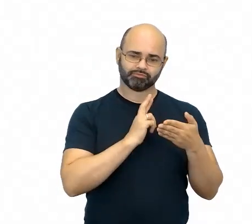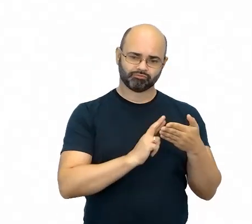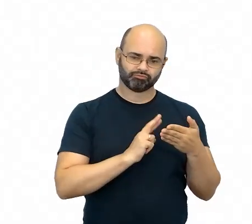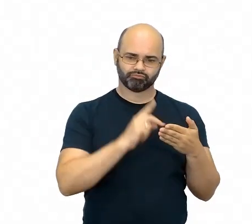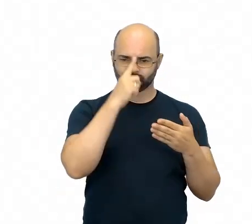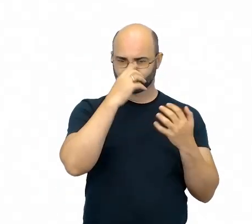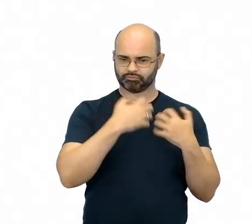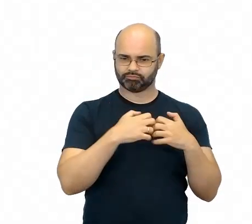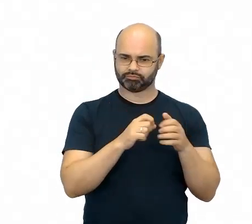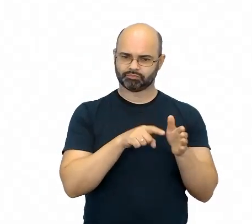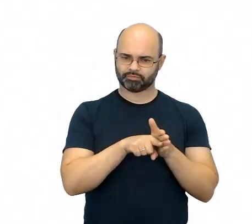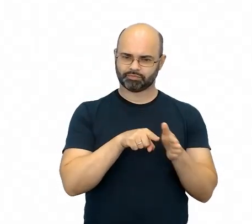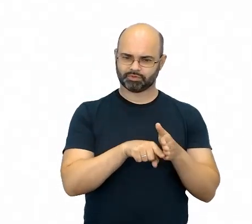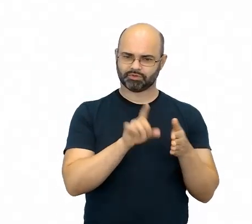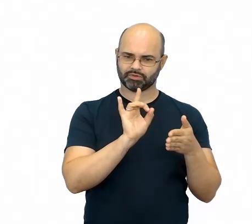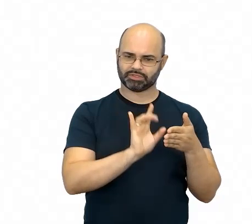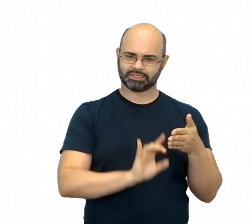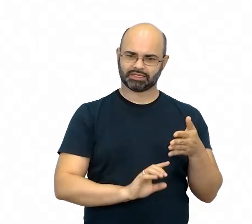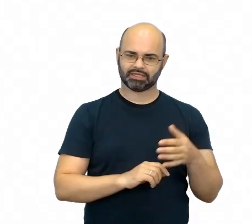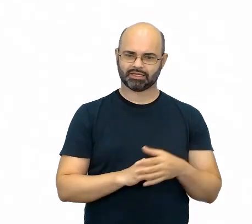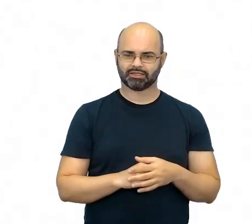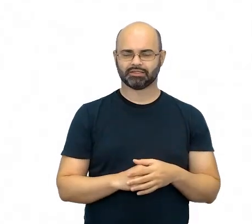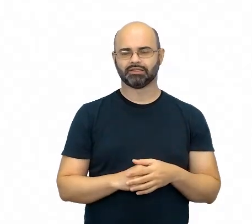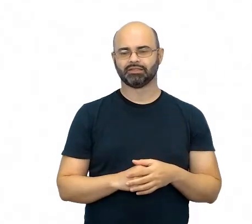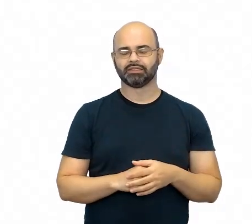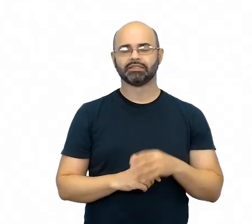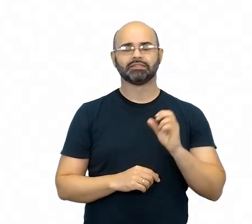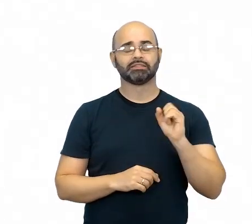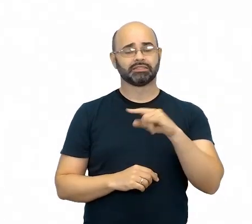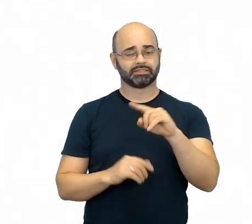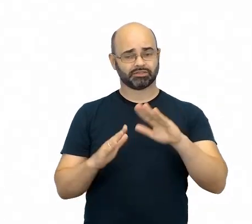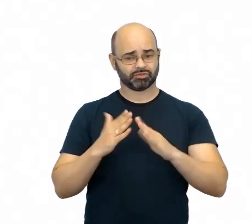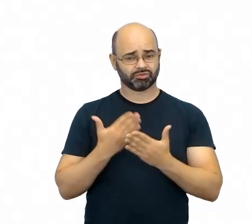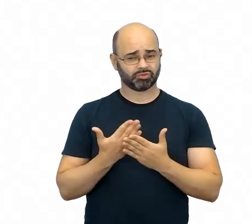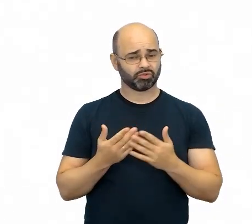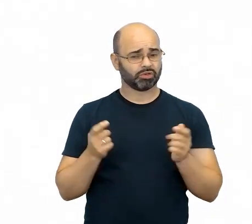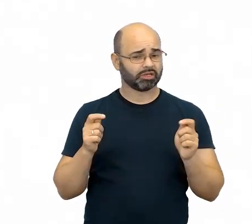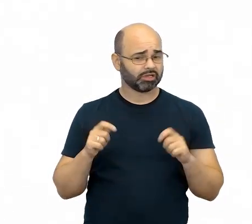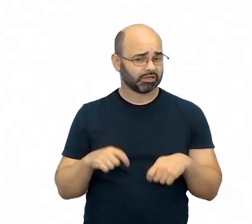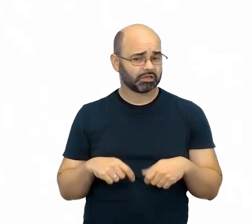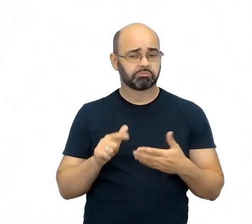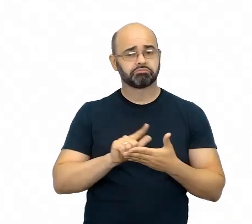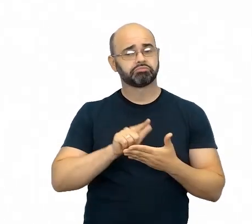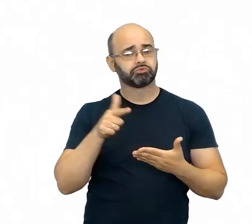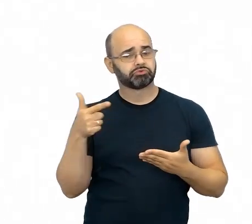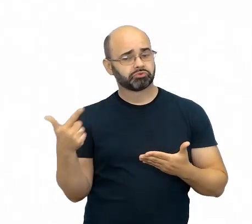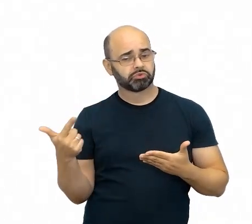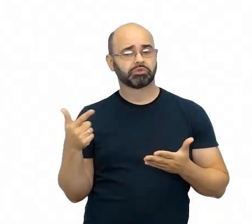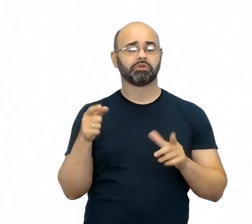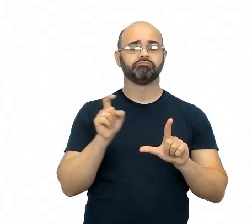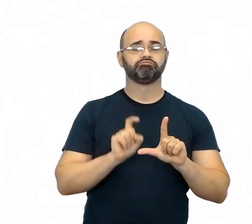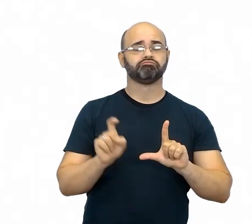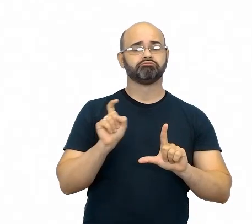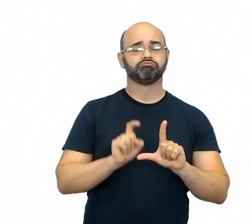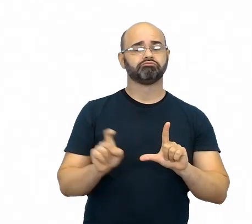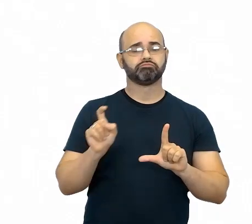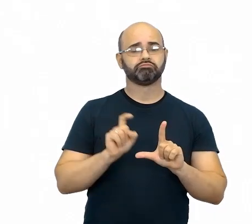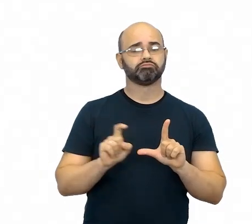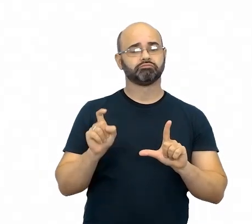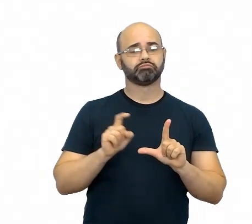isso, se houver a possibilidade aí em sua escola, projete um jornal online para esse momento.